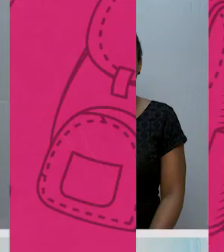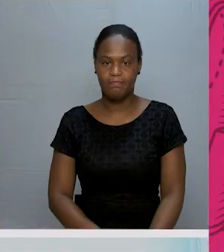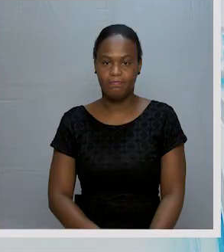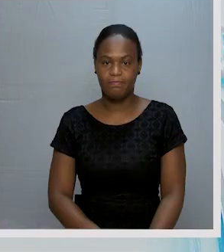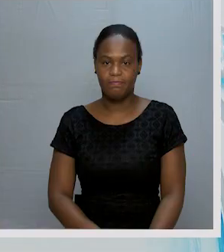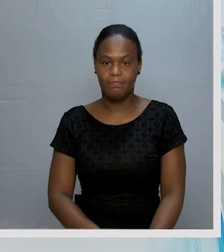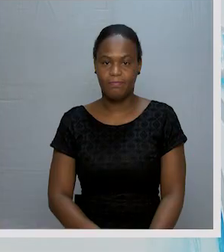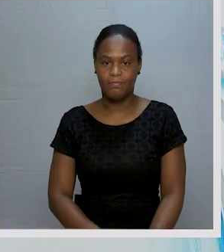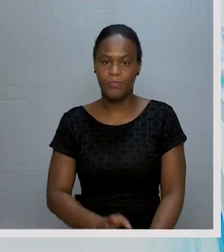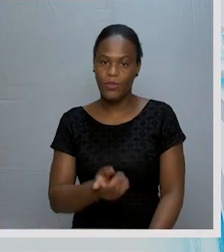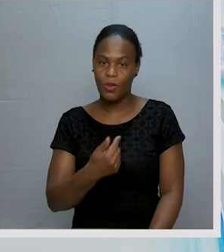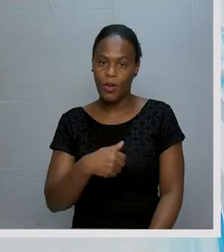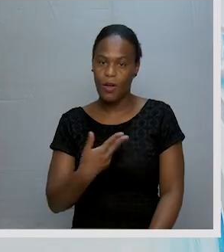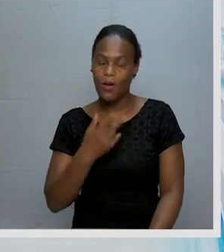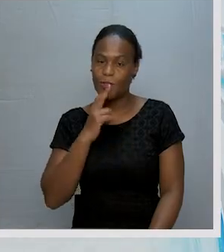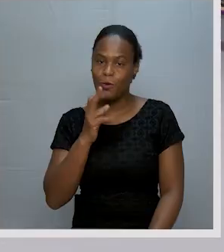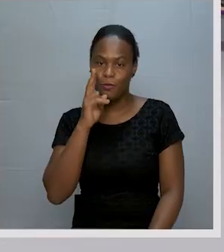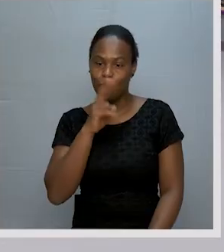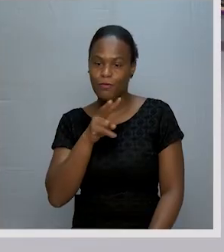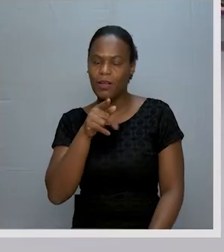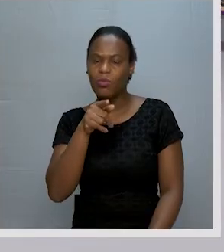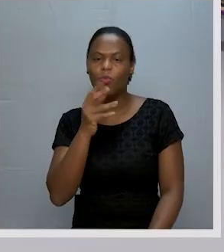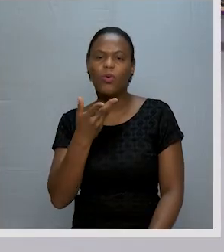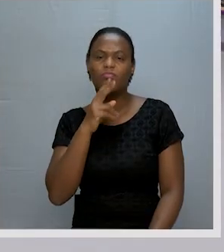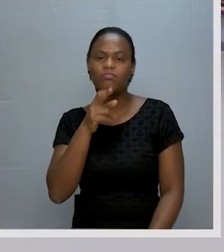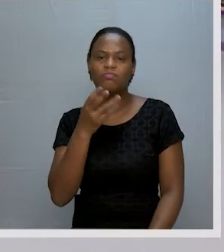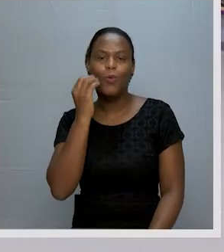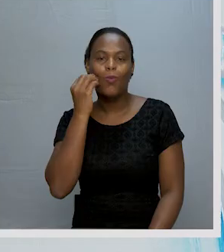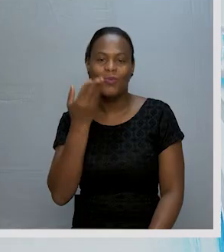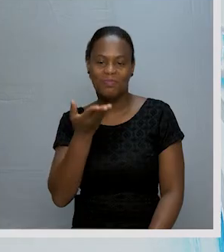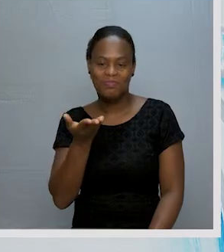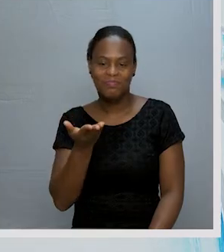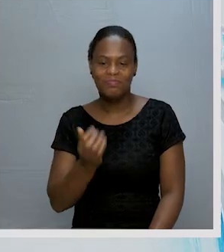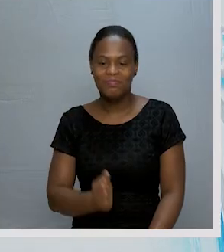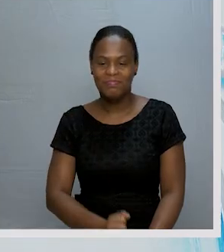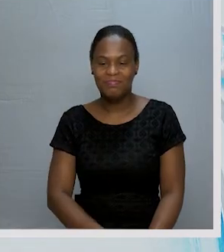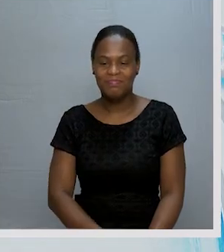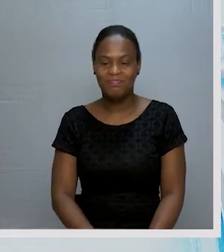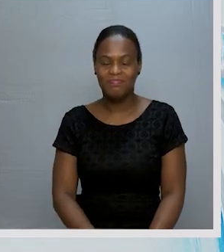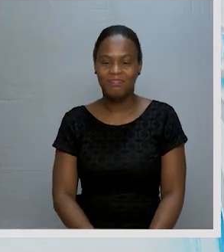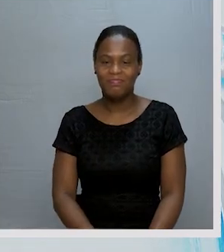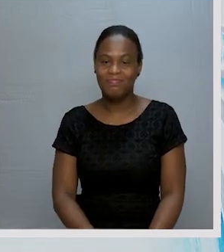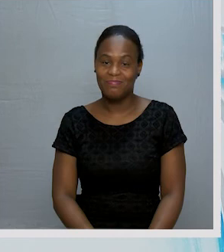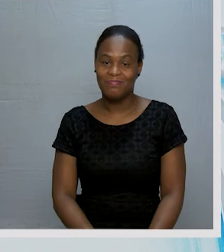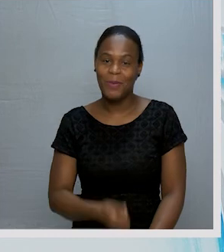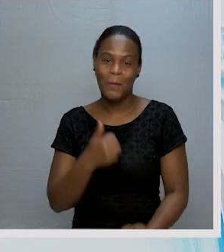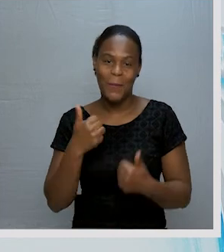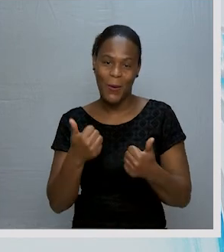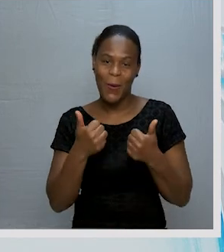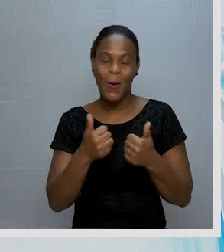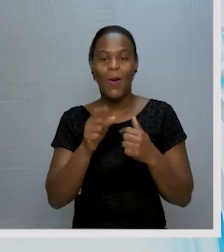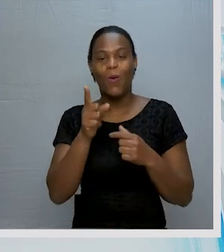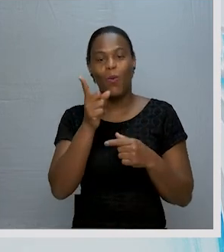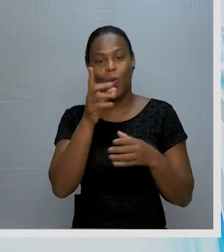Vamos verificar a resposta que vocês têm aí. Muito bem, o